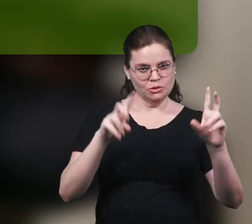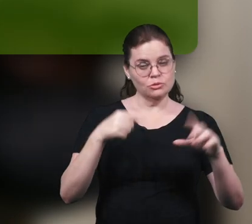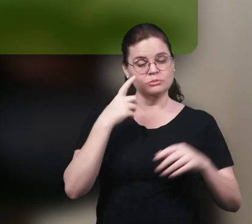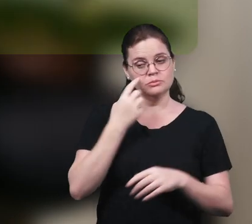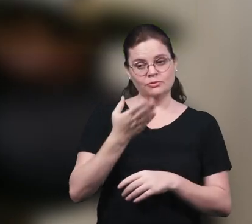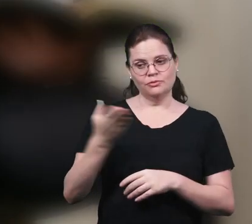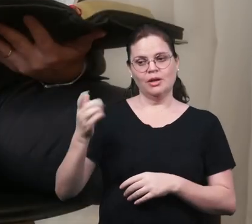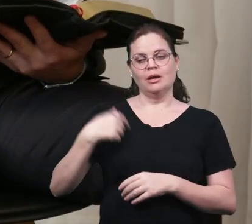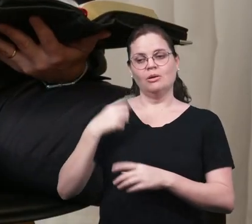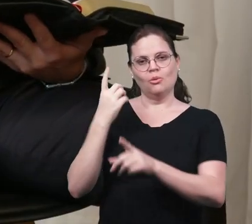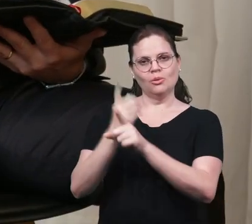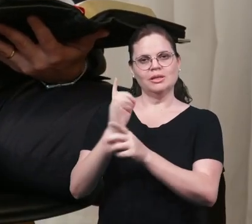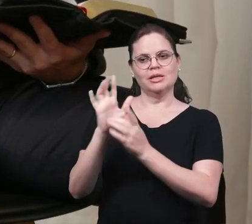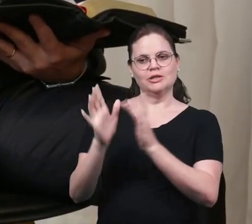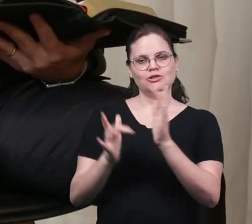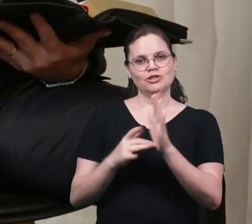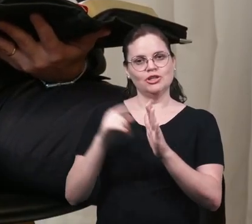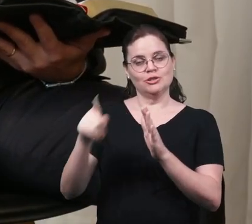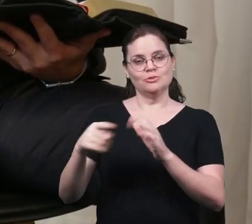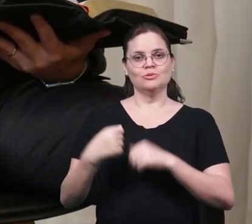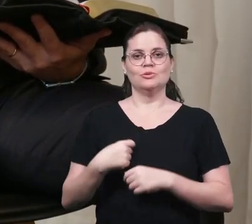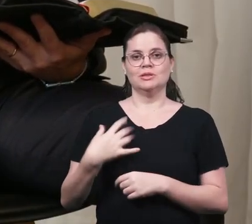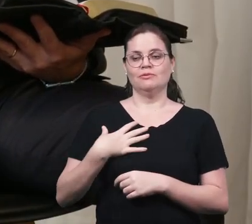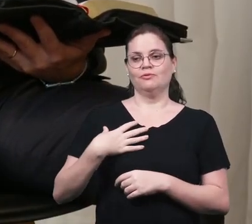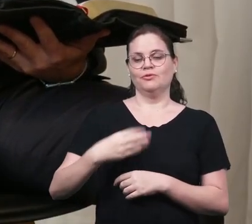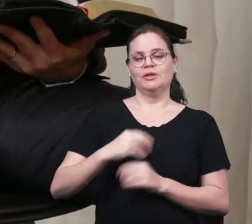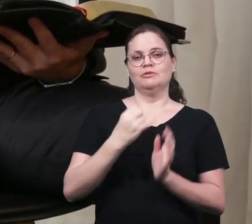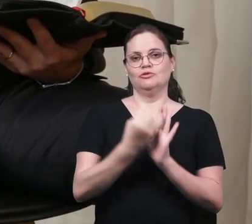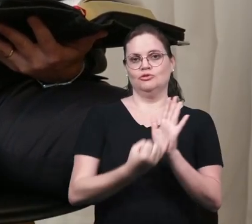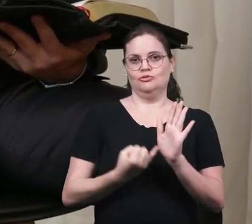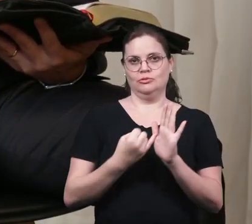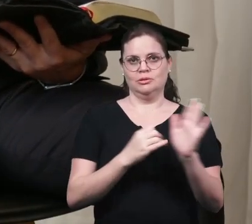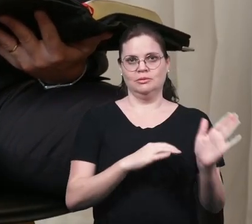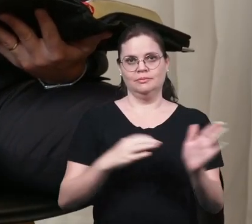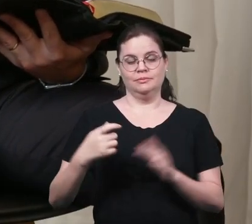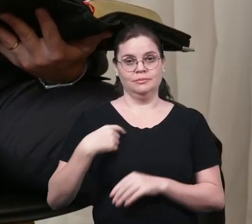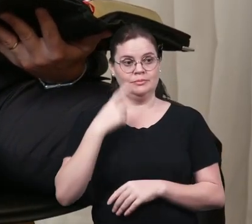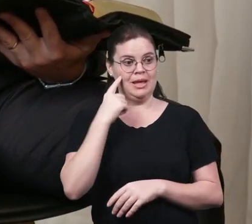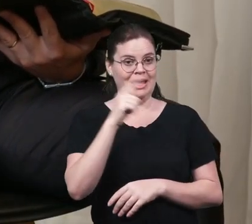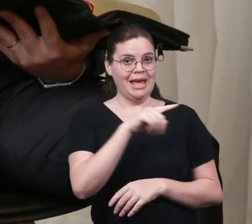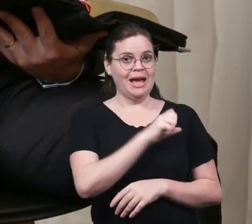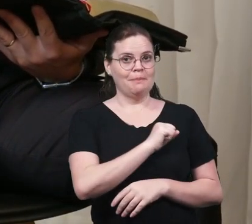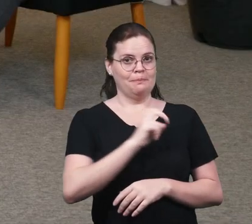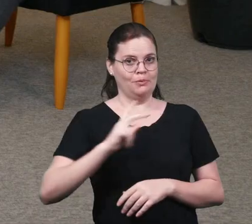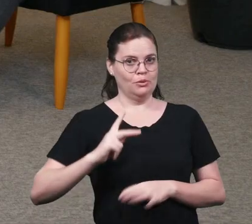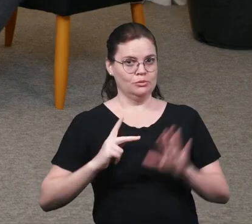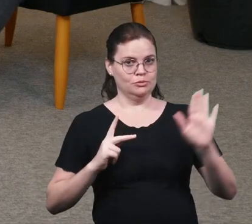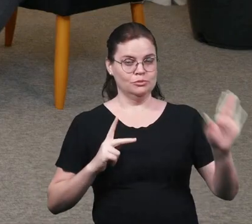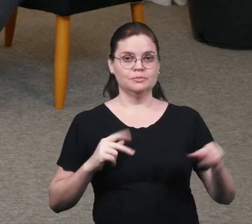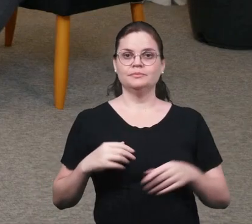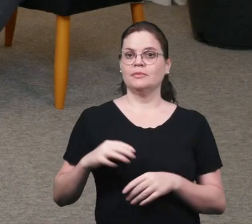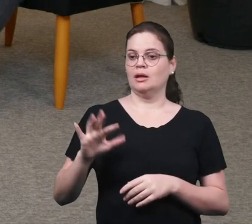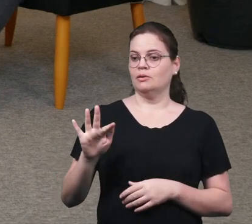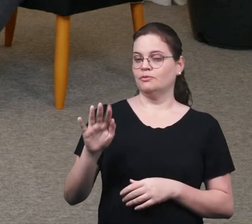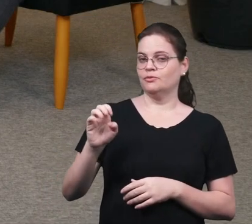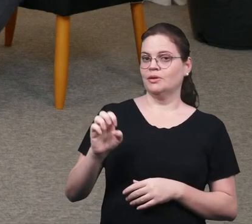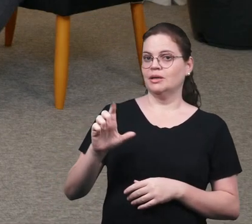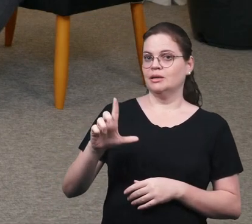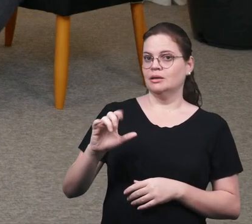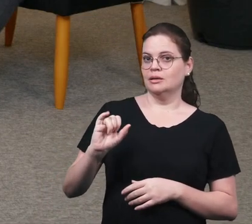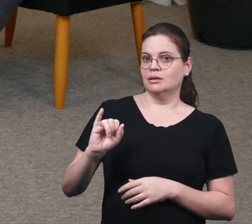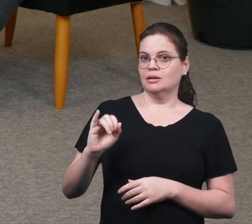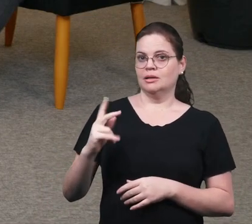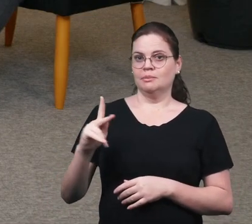José. Esse aqui é o Filipe e o apóstolo, né? Perfeito. Já o Filipe, o diácono,